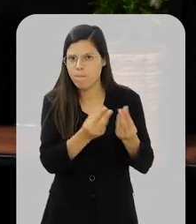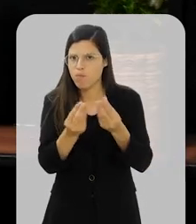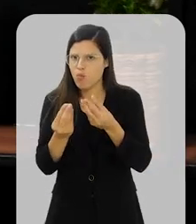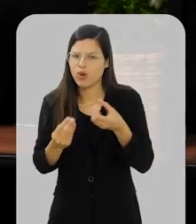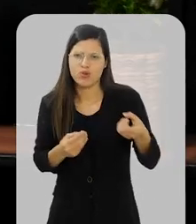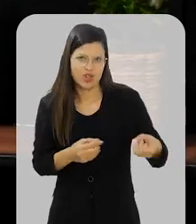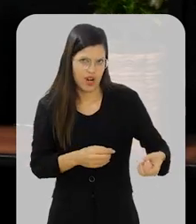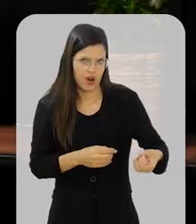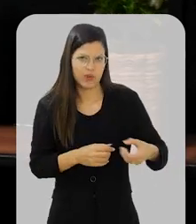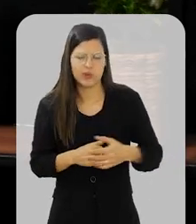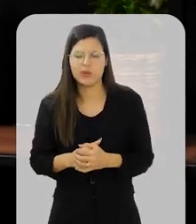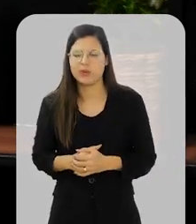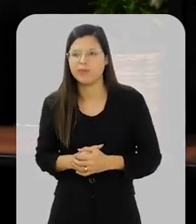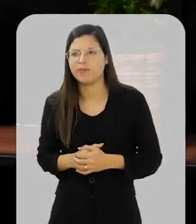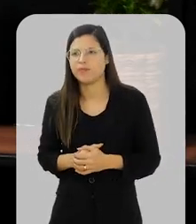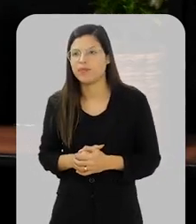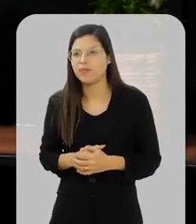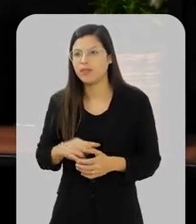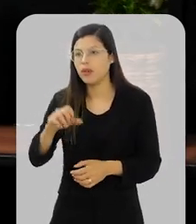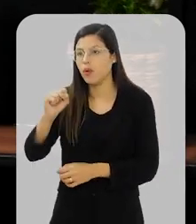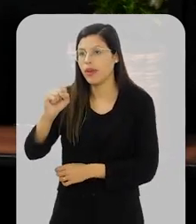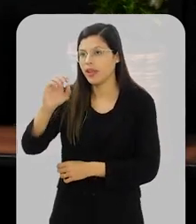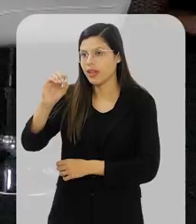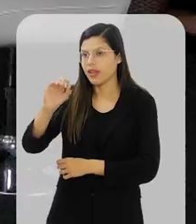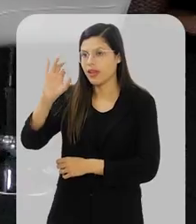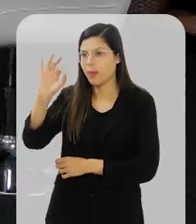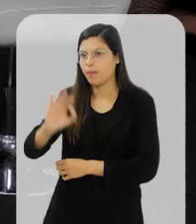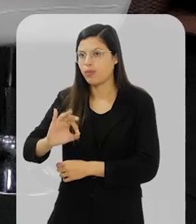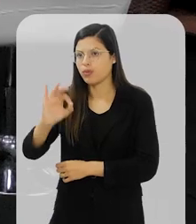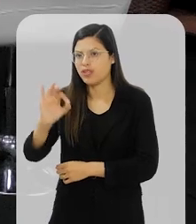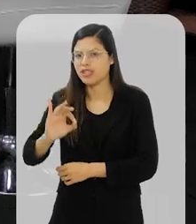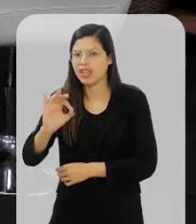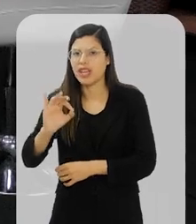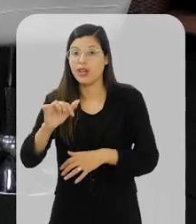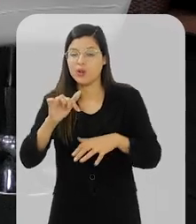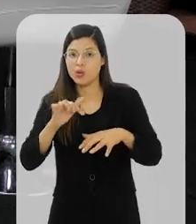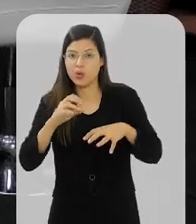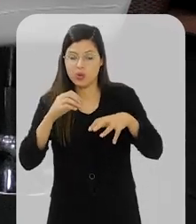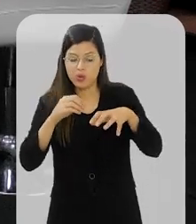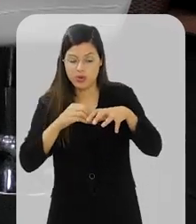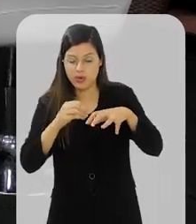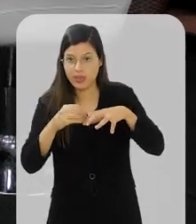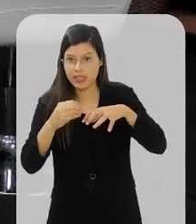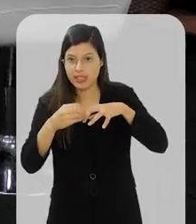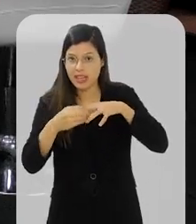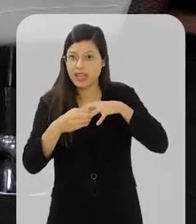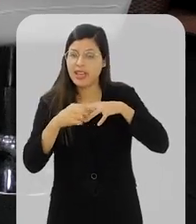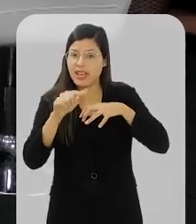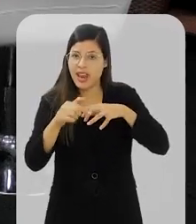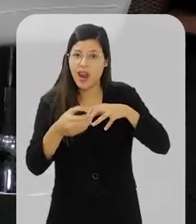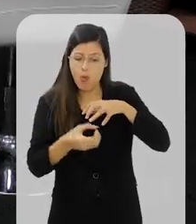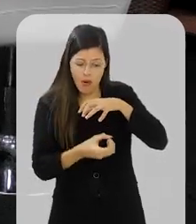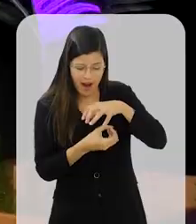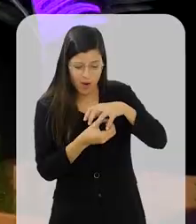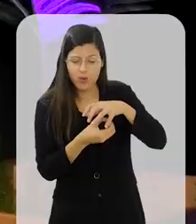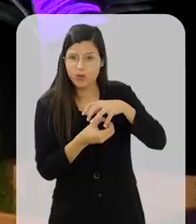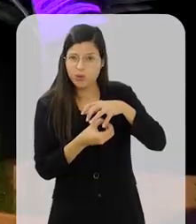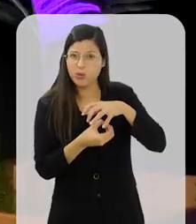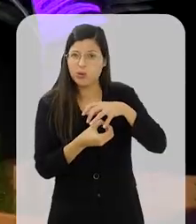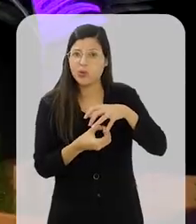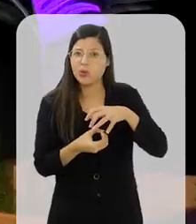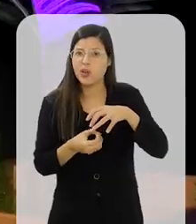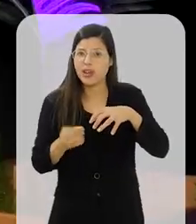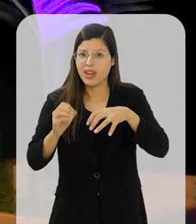grande quantidade do caroço. Só para você ter ideia, 80% do fruto é caroço. É o caroço. A polpa,